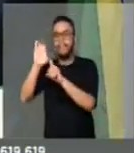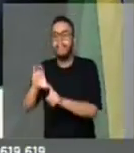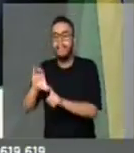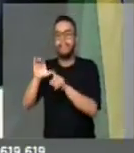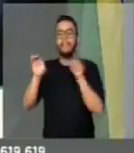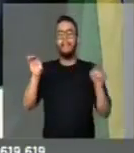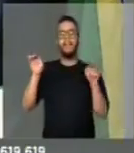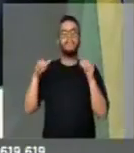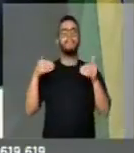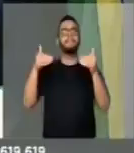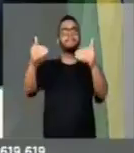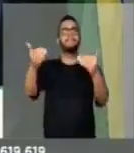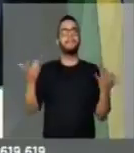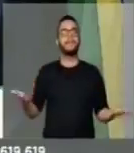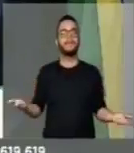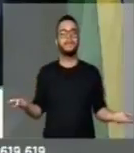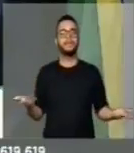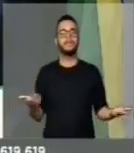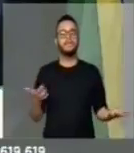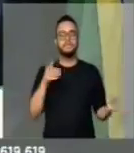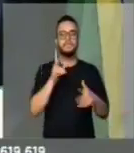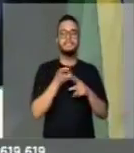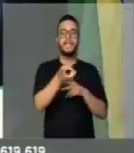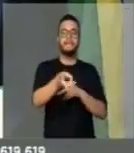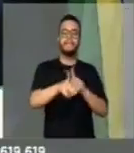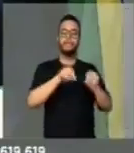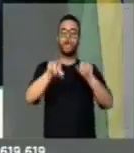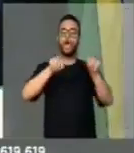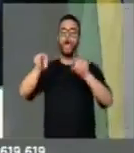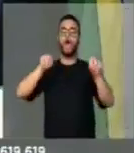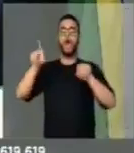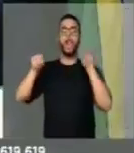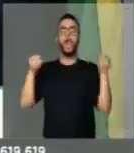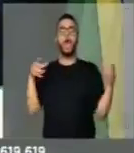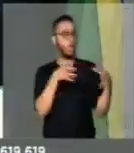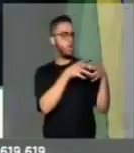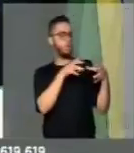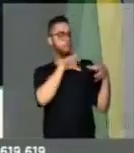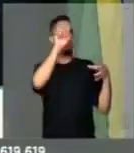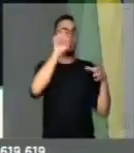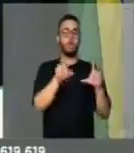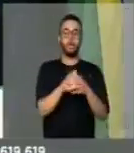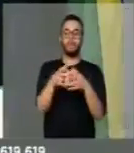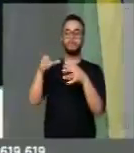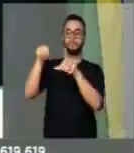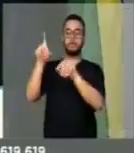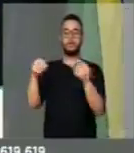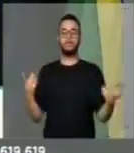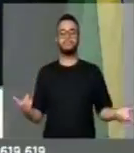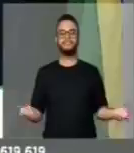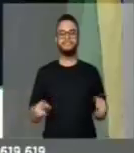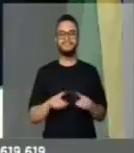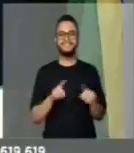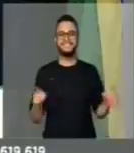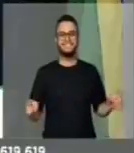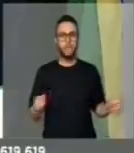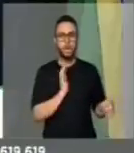nomeações feitas por militantes, é de cortar o